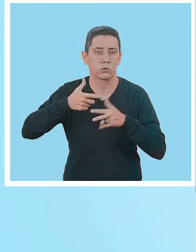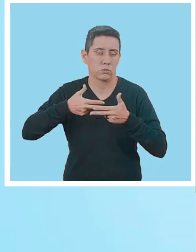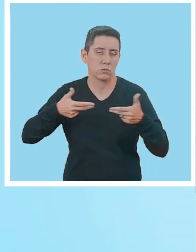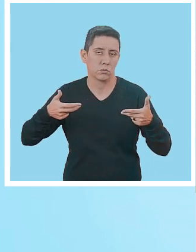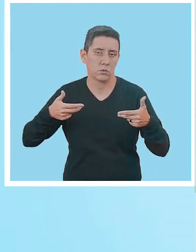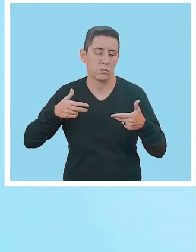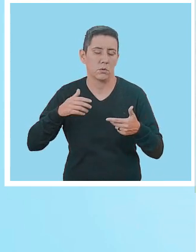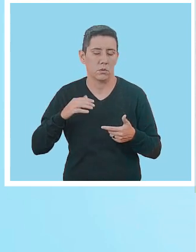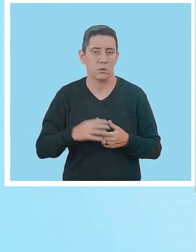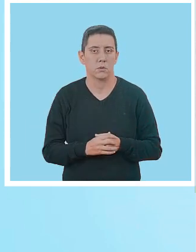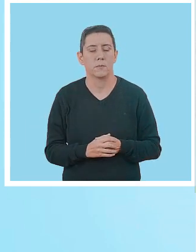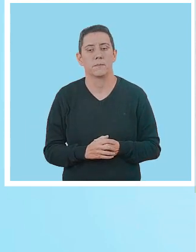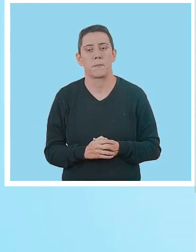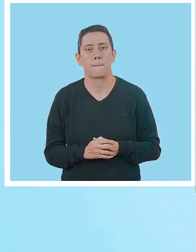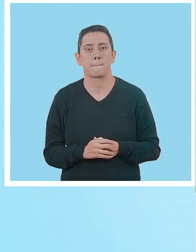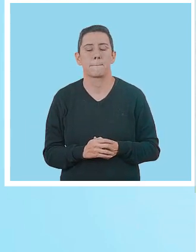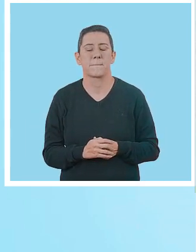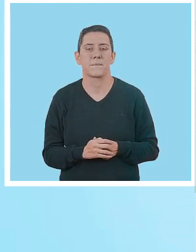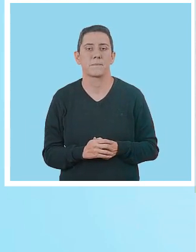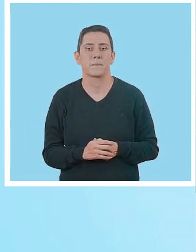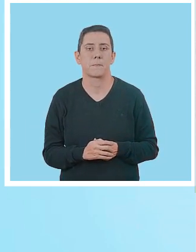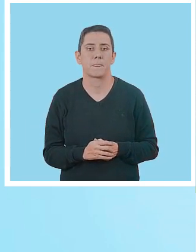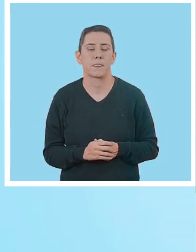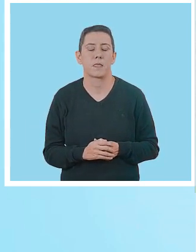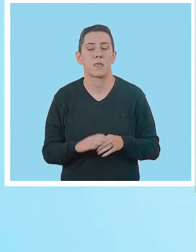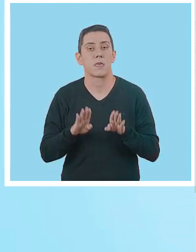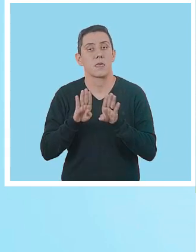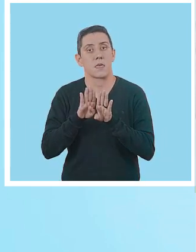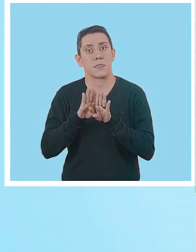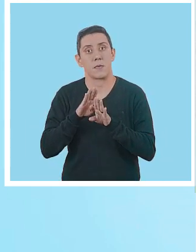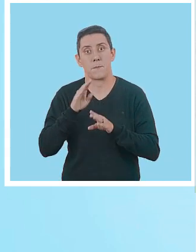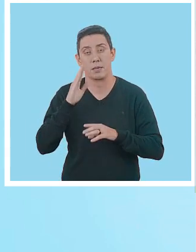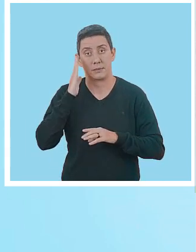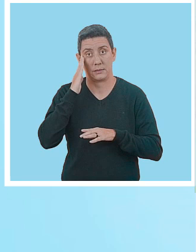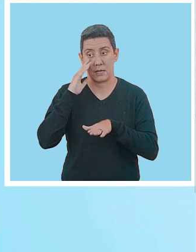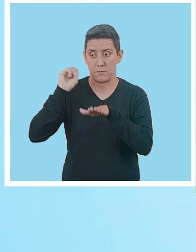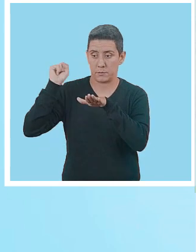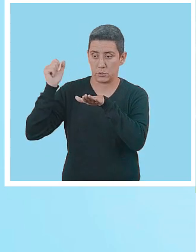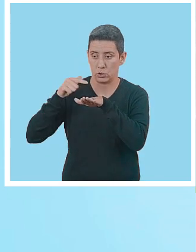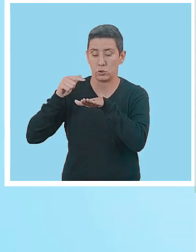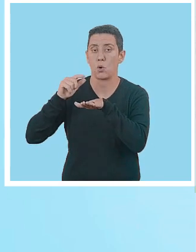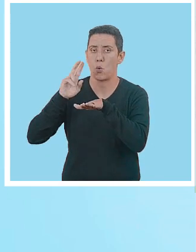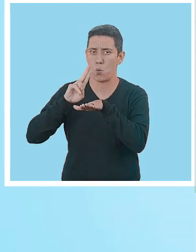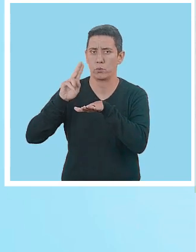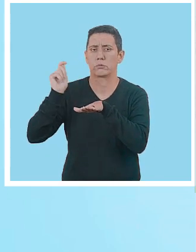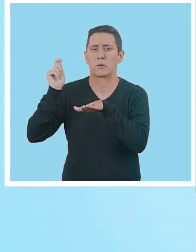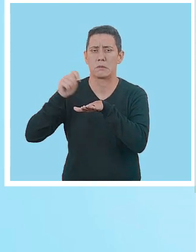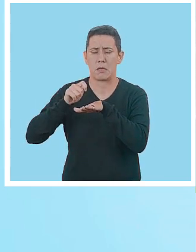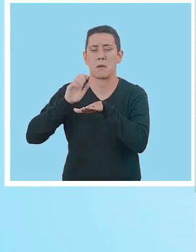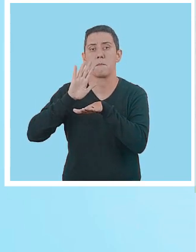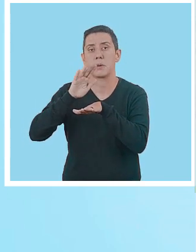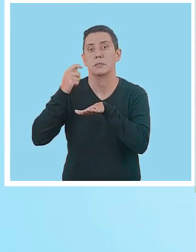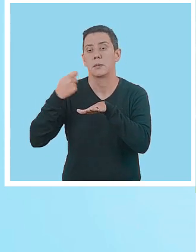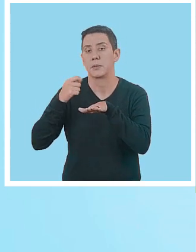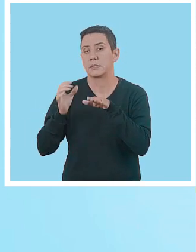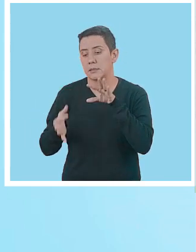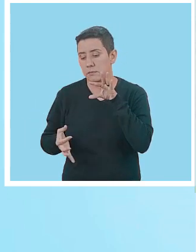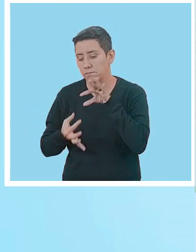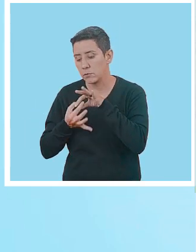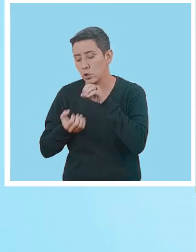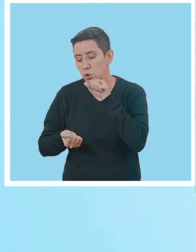solar em conjunto com as baterias porque as baterias elas conseguem resolver os problemas